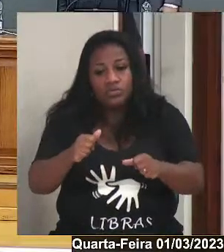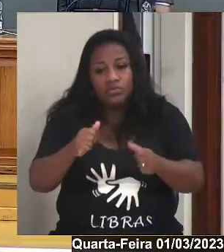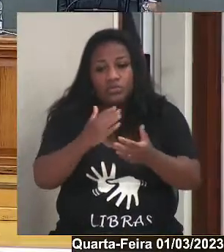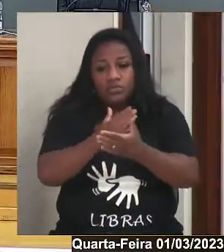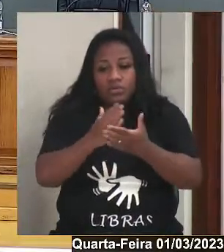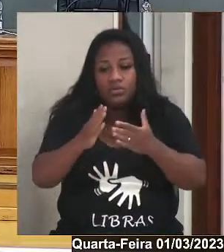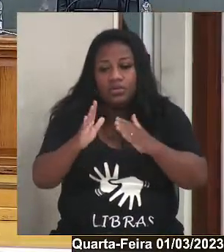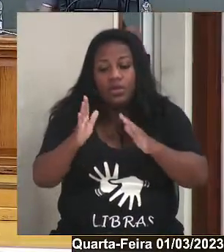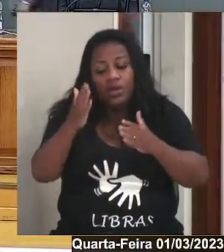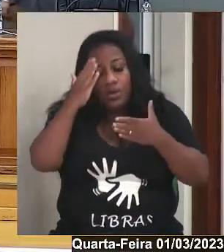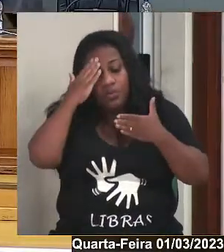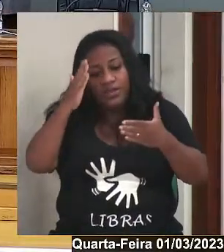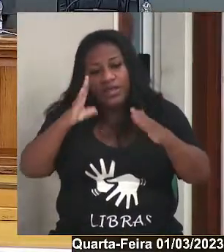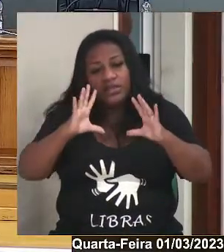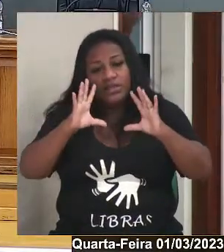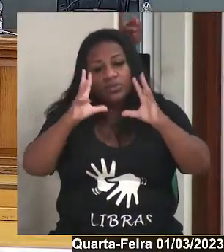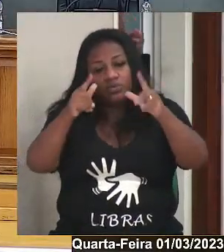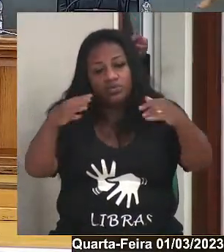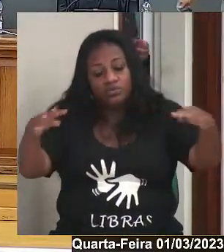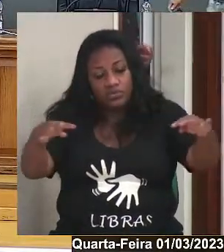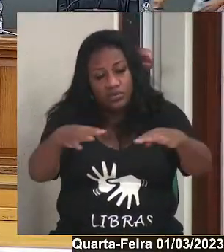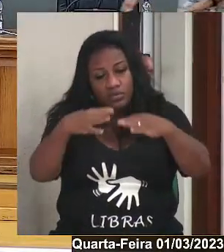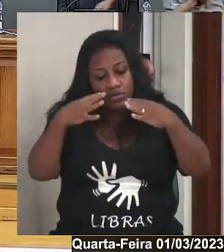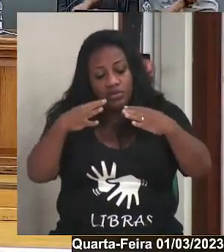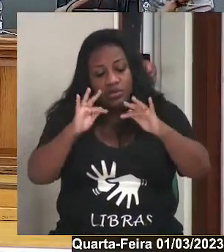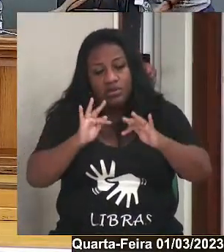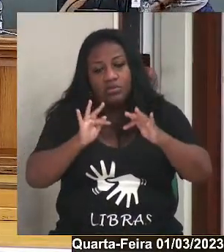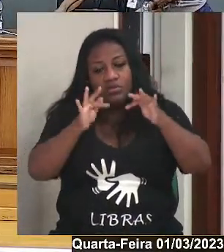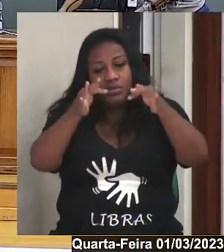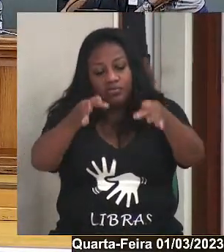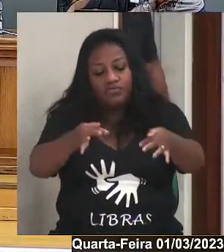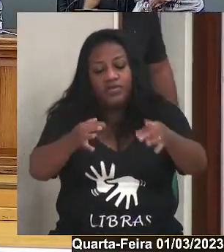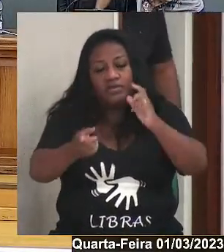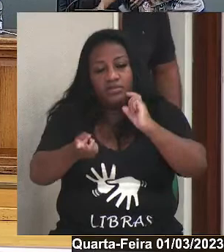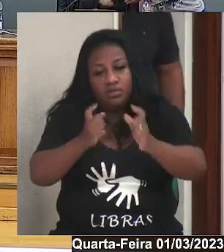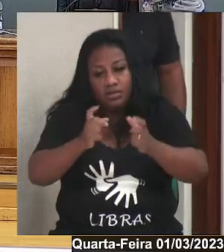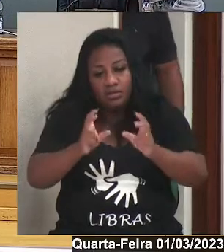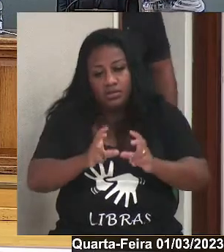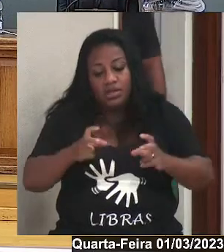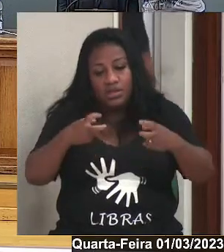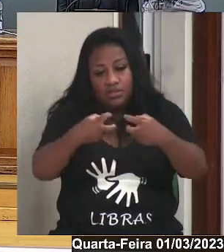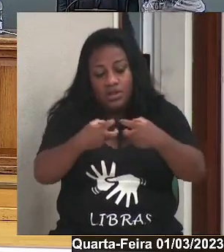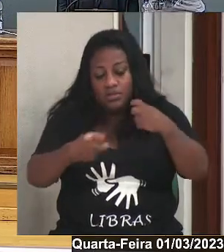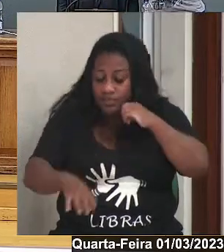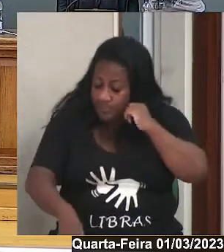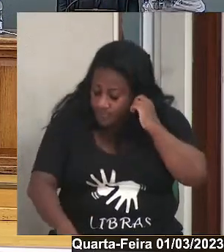TV Câmara e pelo nosso canal no YouTube. Muito obrigado e declaro encerrada a presente sessão.